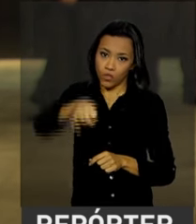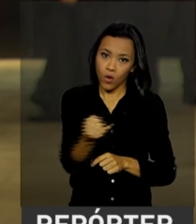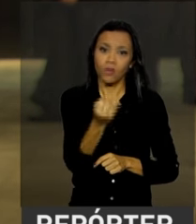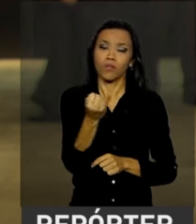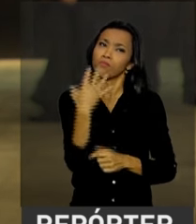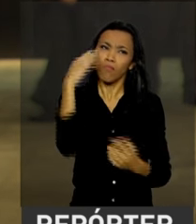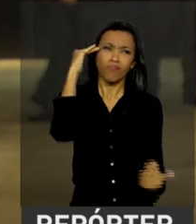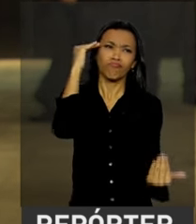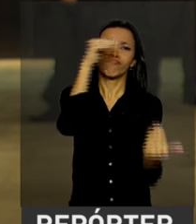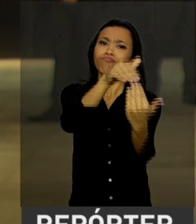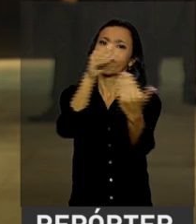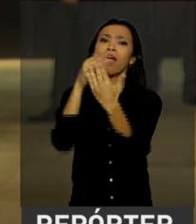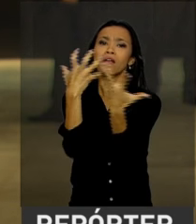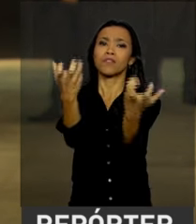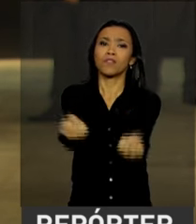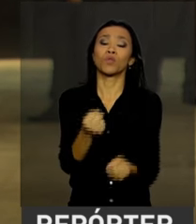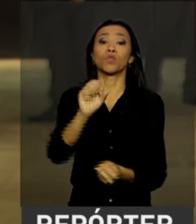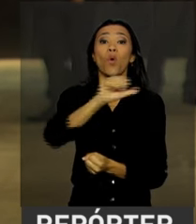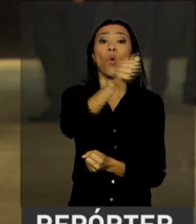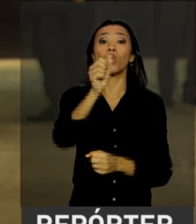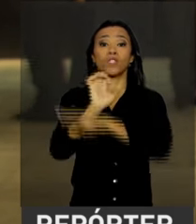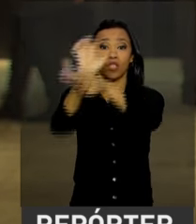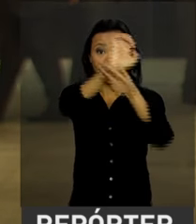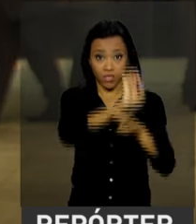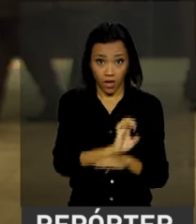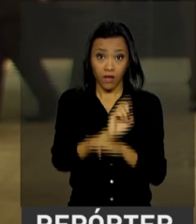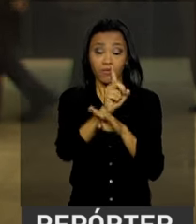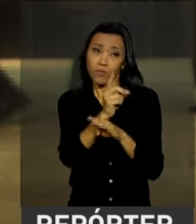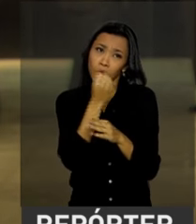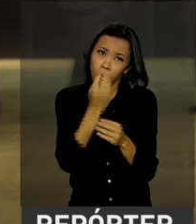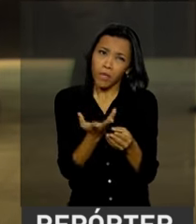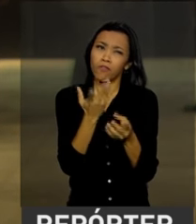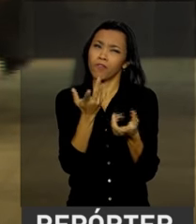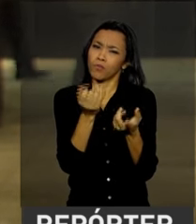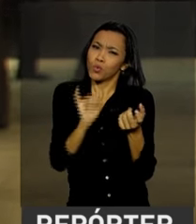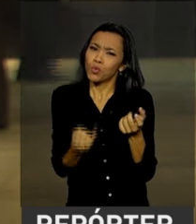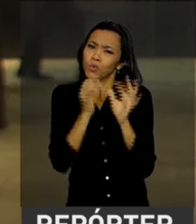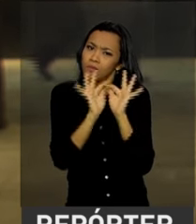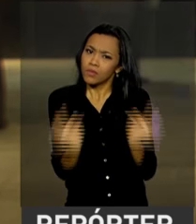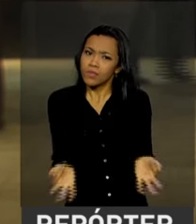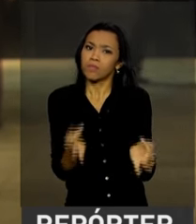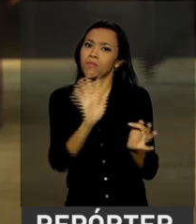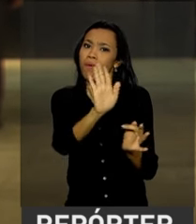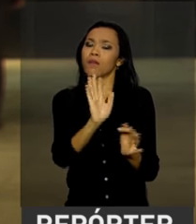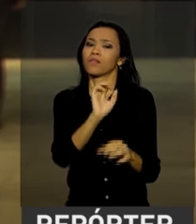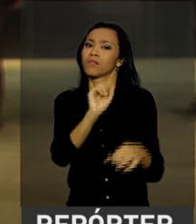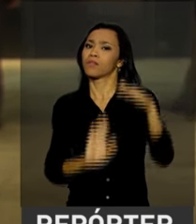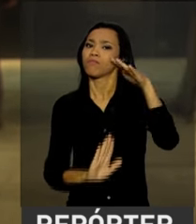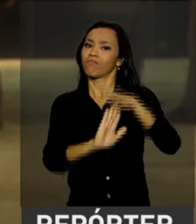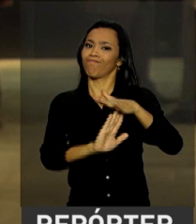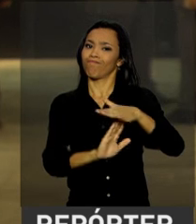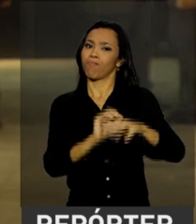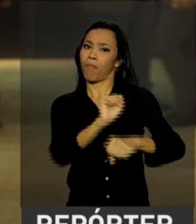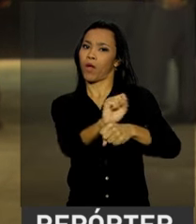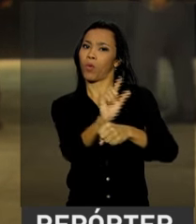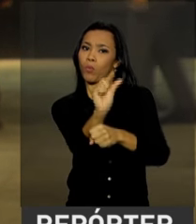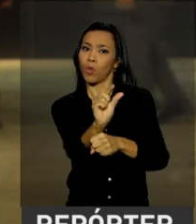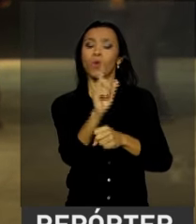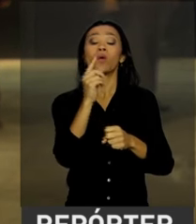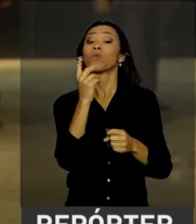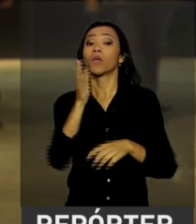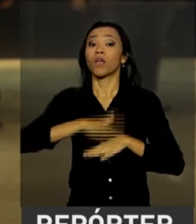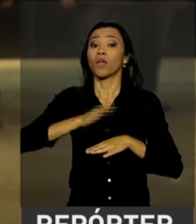estados para que este cálculo fosse modificado para juros simples, mas suspendeu o julgamento para que o governo